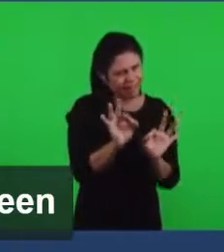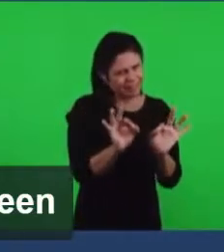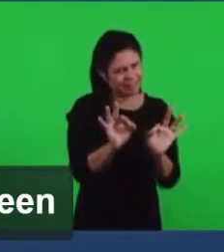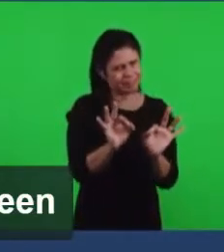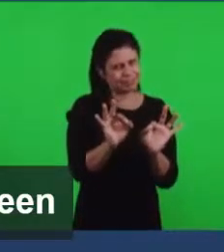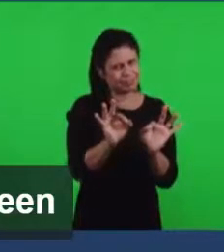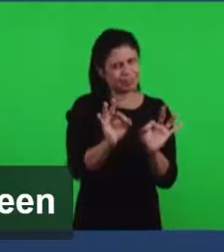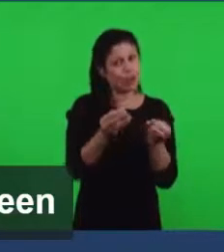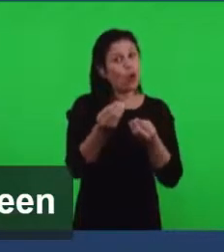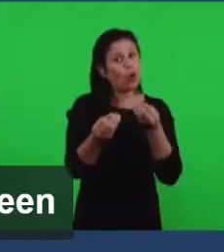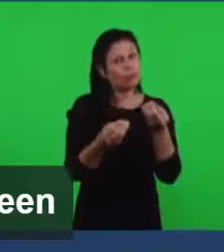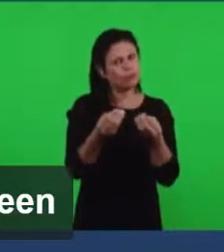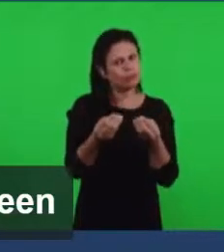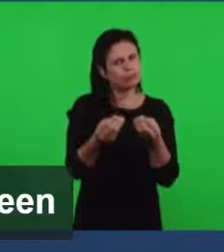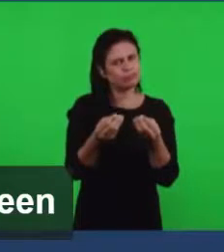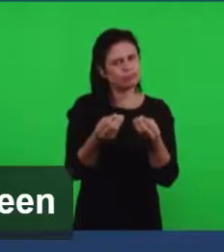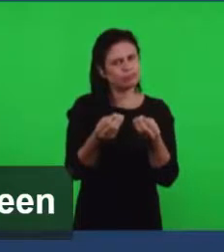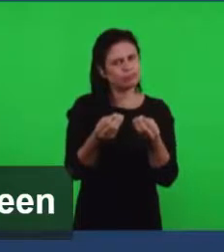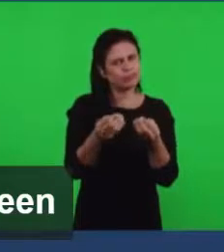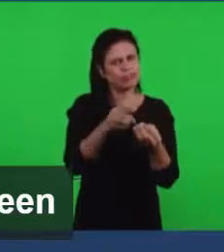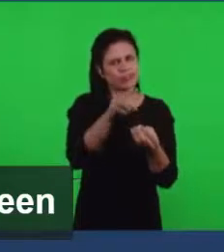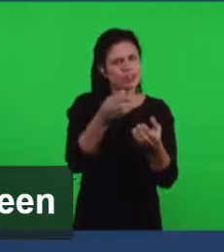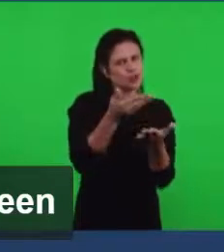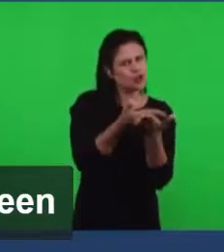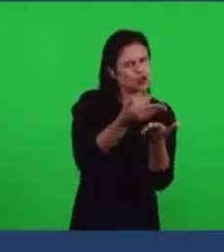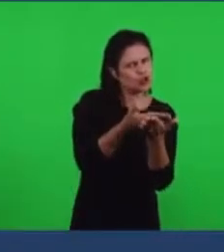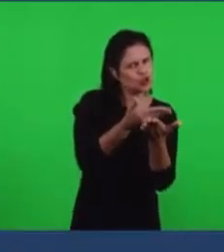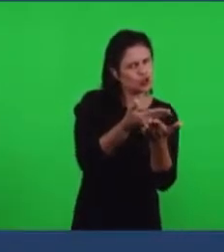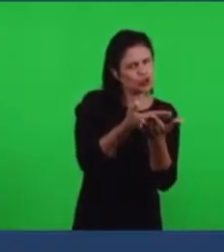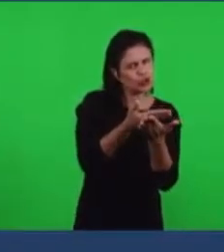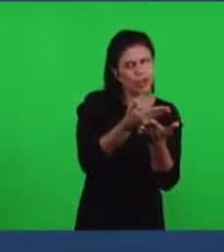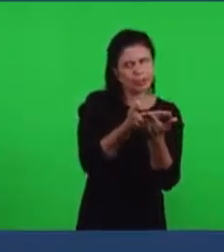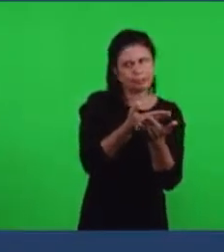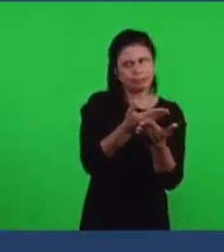buscando a relação e